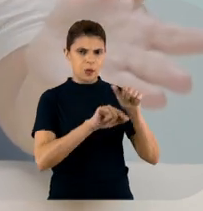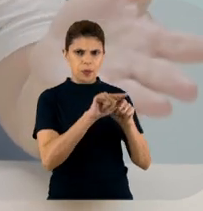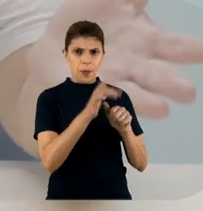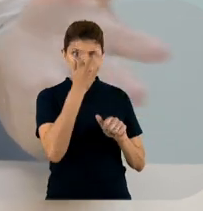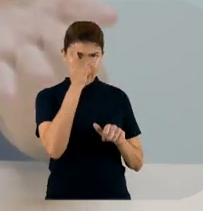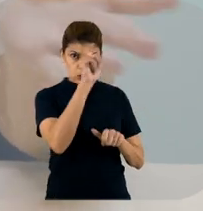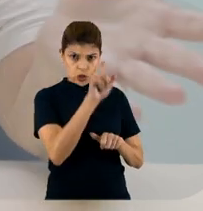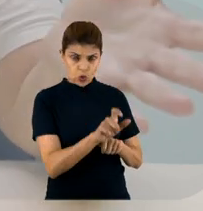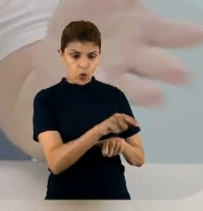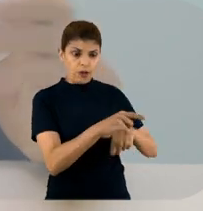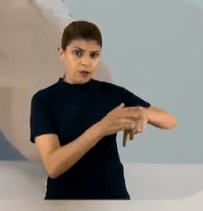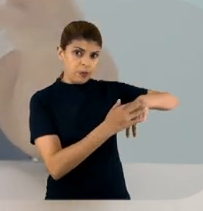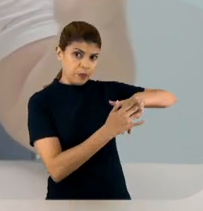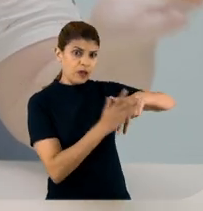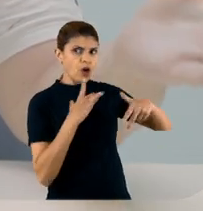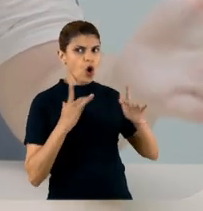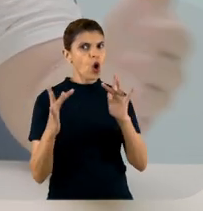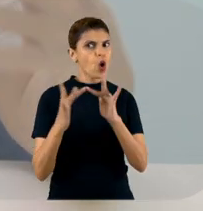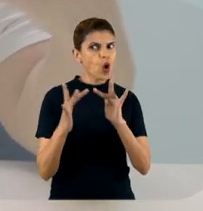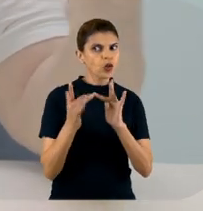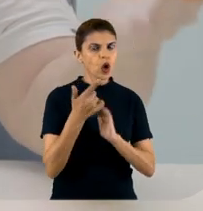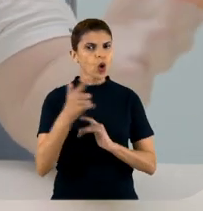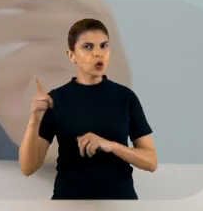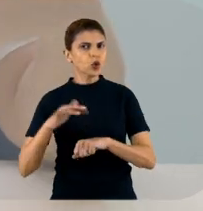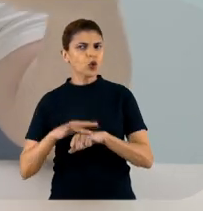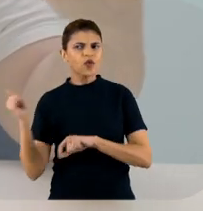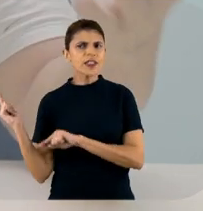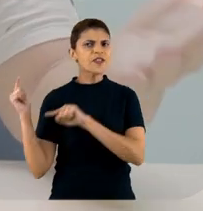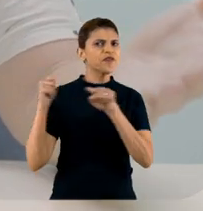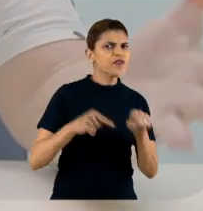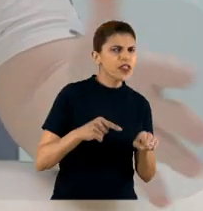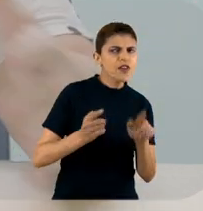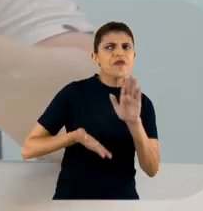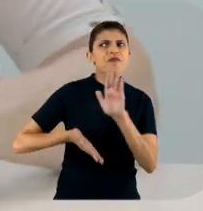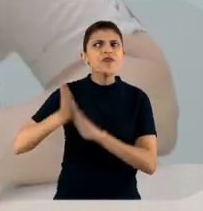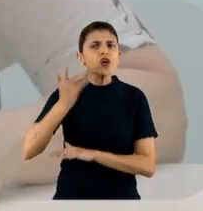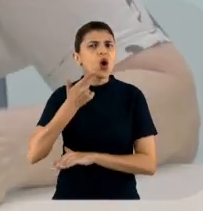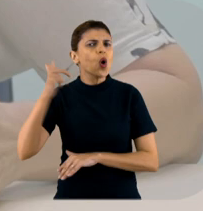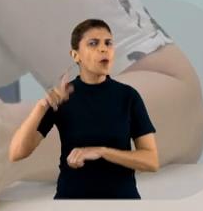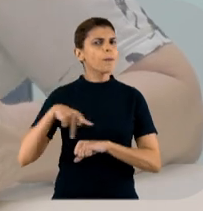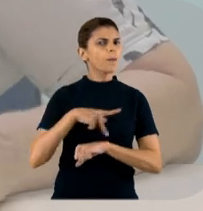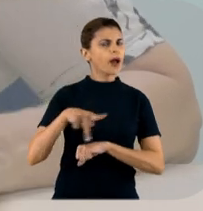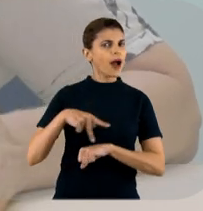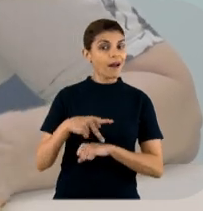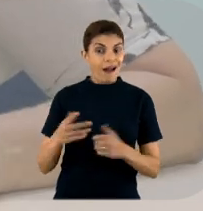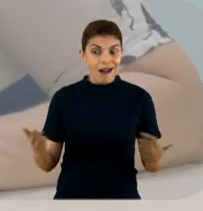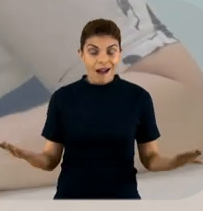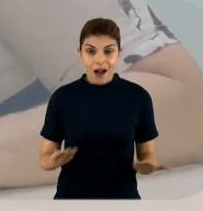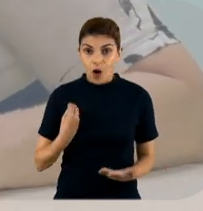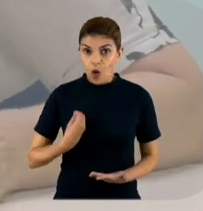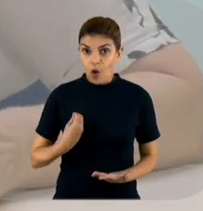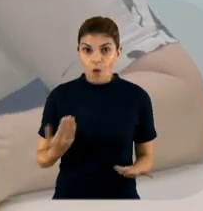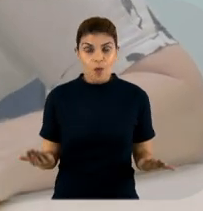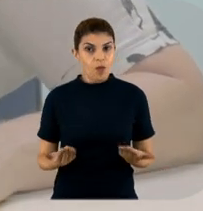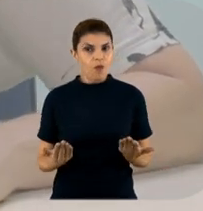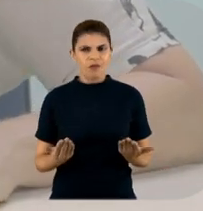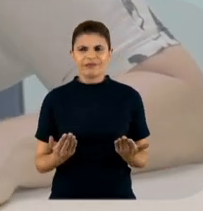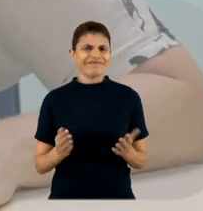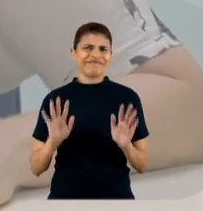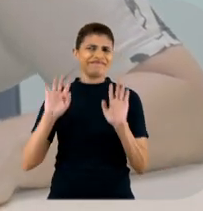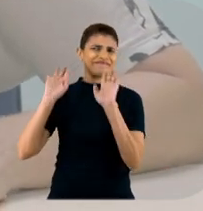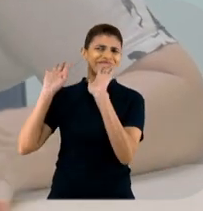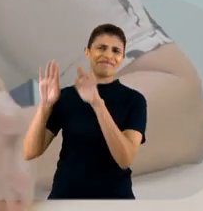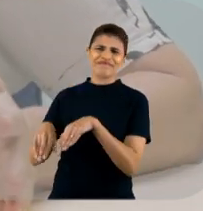início da pandemia já veio de algum lugar viajou para algum país no momento atual isso não faz mais tanto